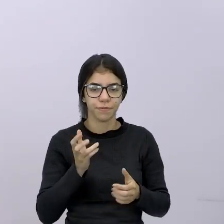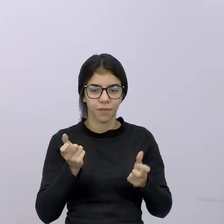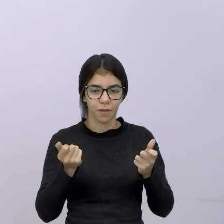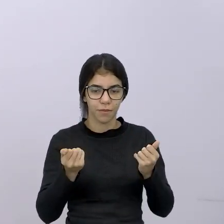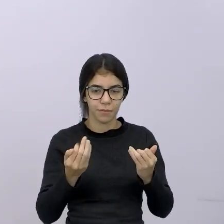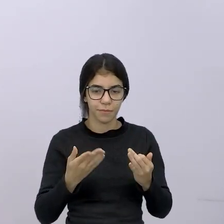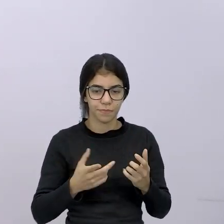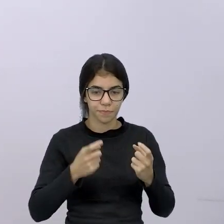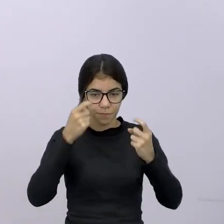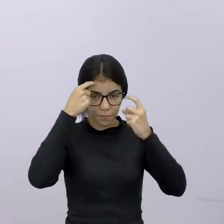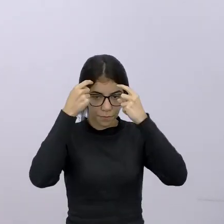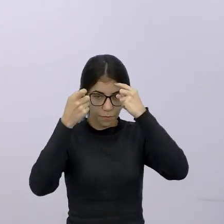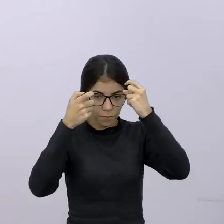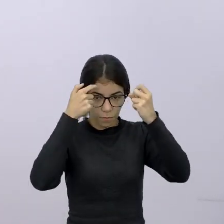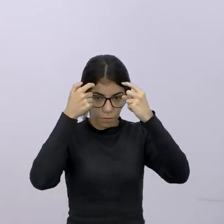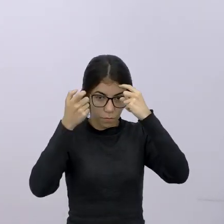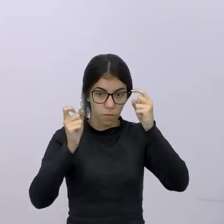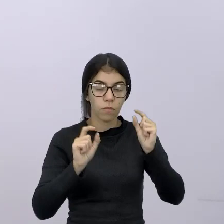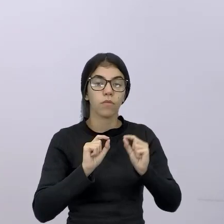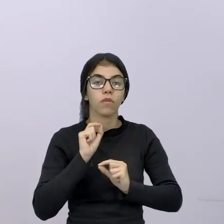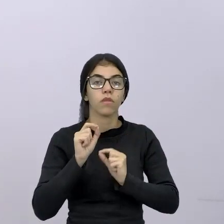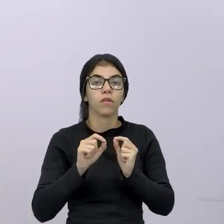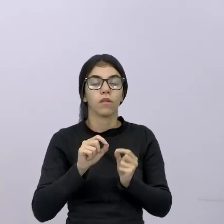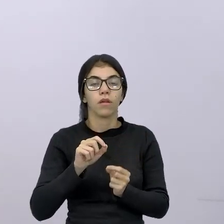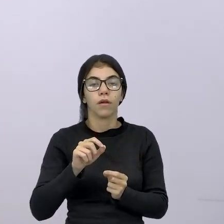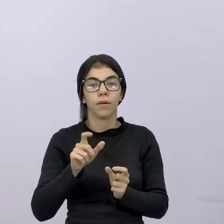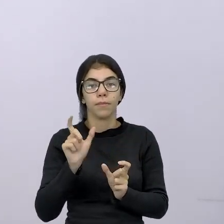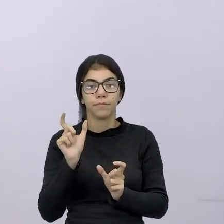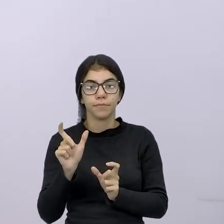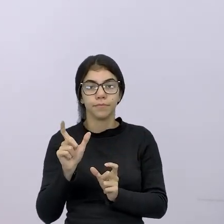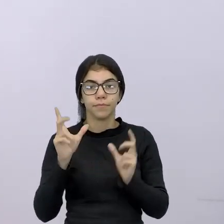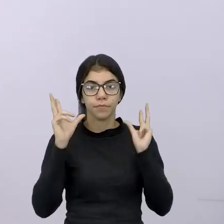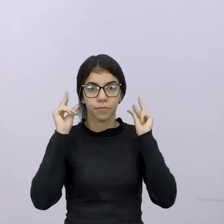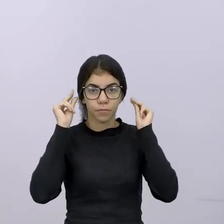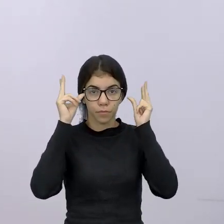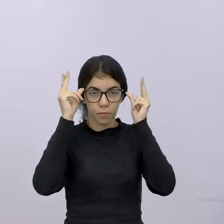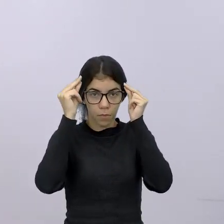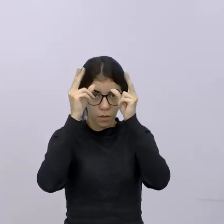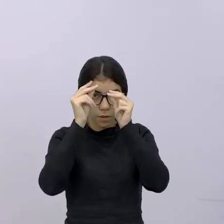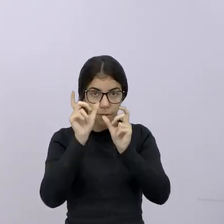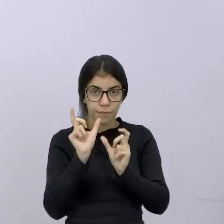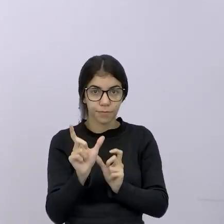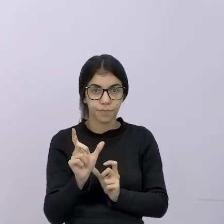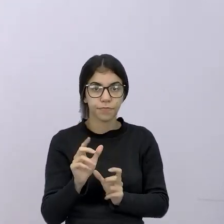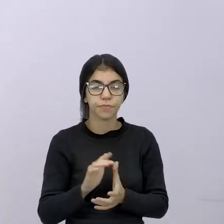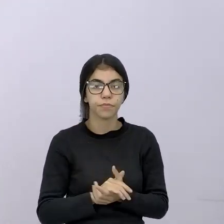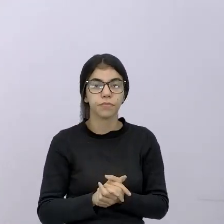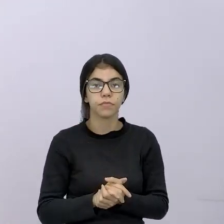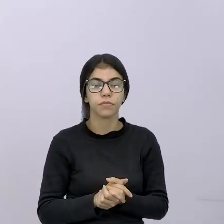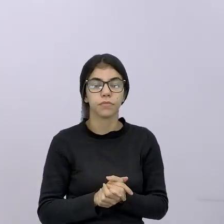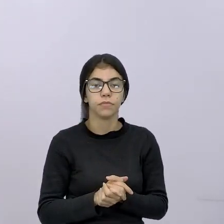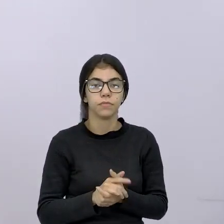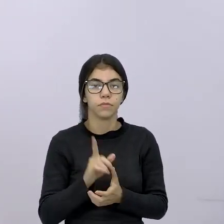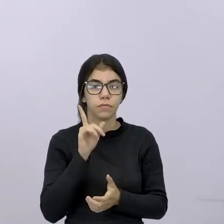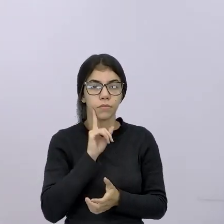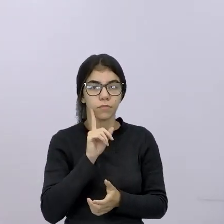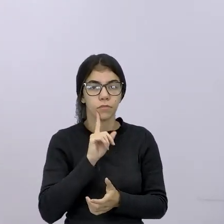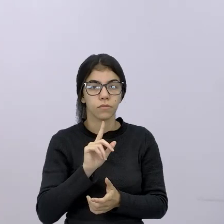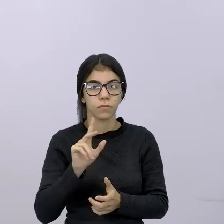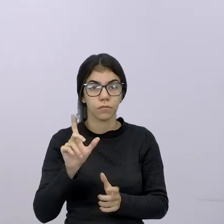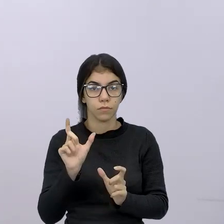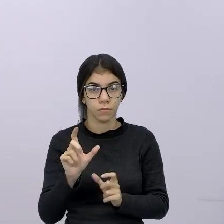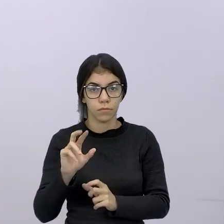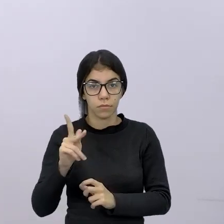dessas ideias que são a aletheia, a palavra grega, a veritas, palavra latina, e emuná, a palavra hebraica. E